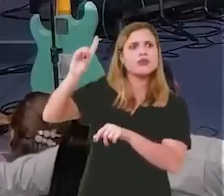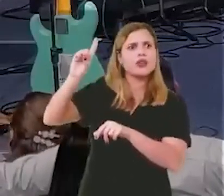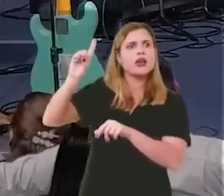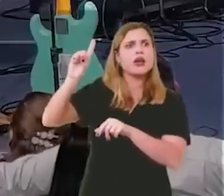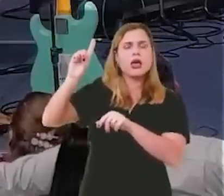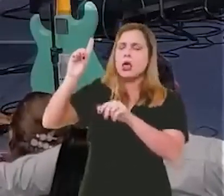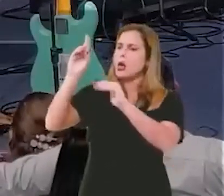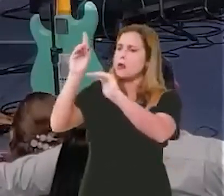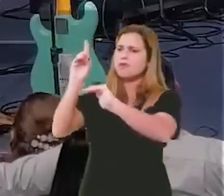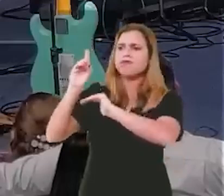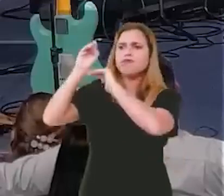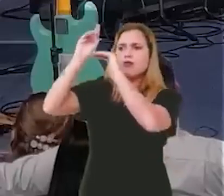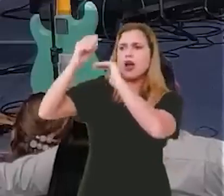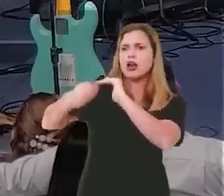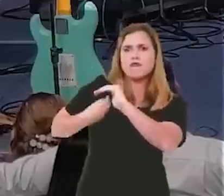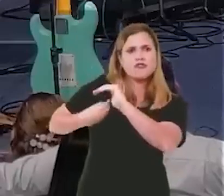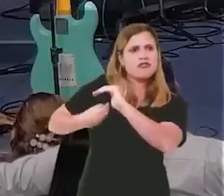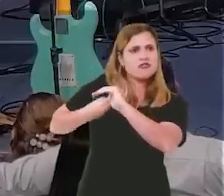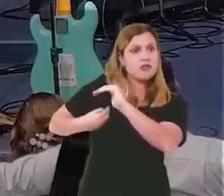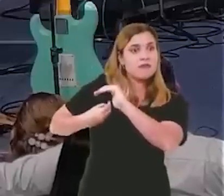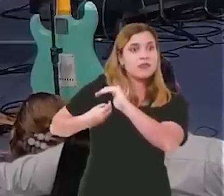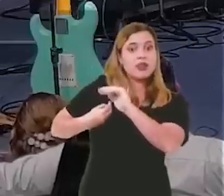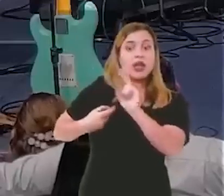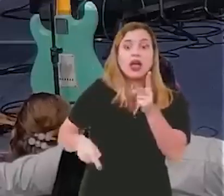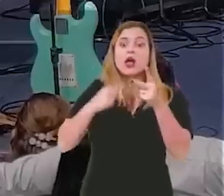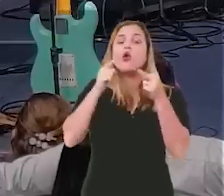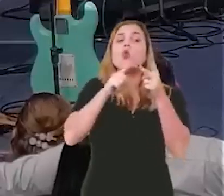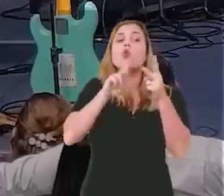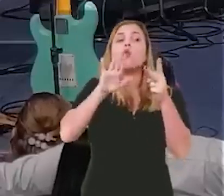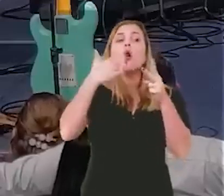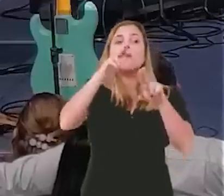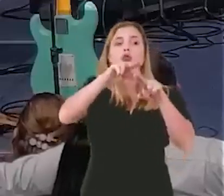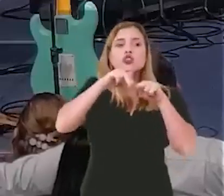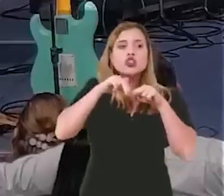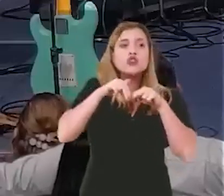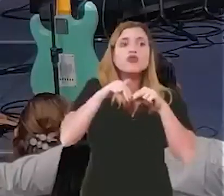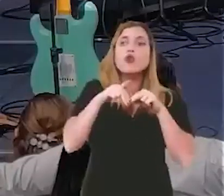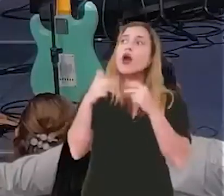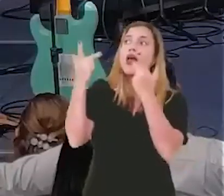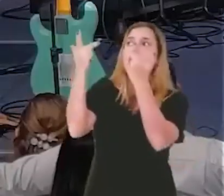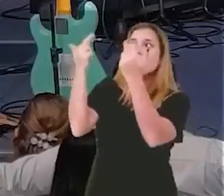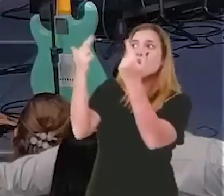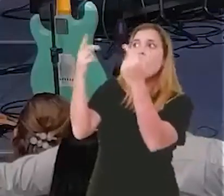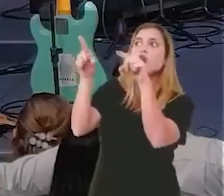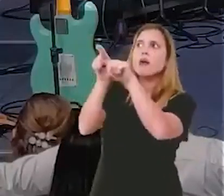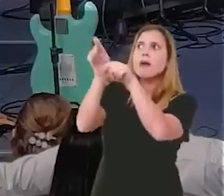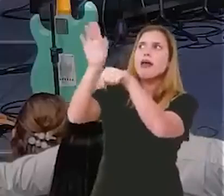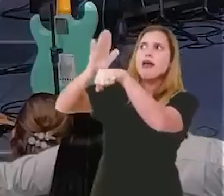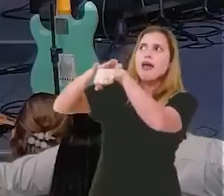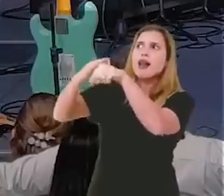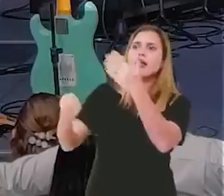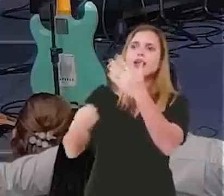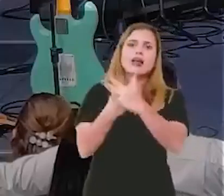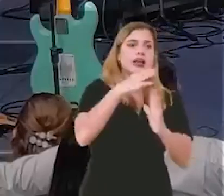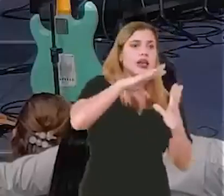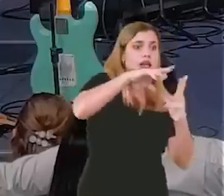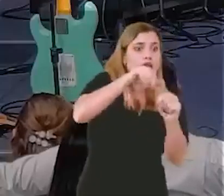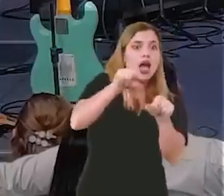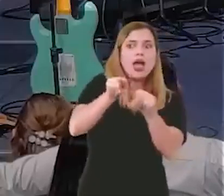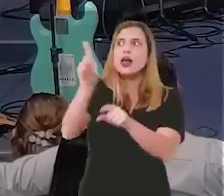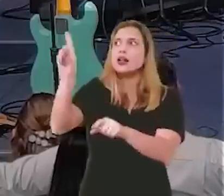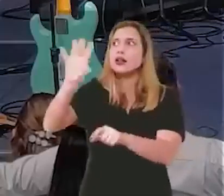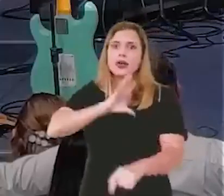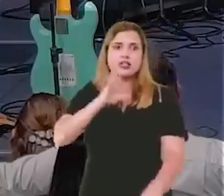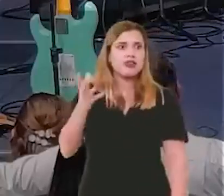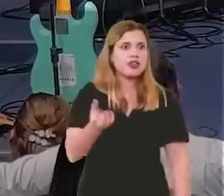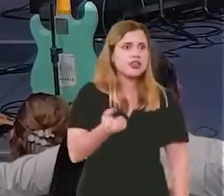autoexistente. Segundo, ele é Deus, porque ele realiza as mesmas obras de Deus. Ele é o Criador, ele é o doador da vida,